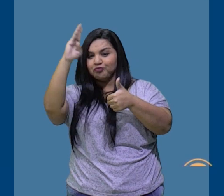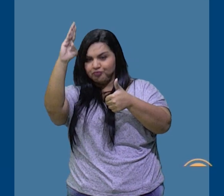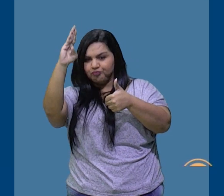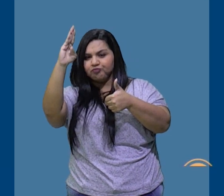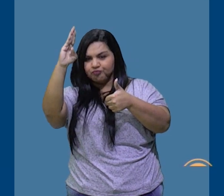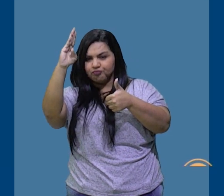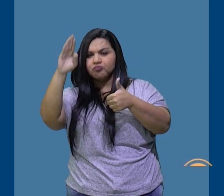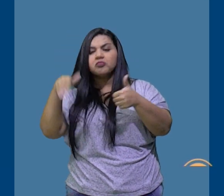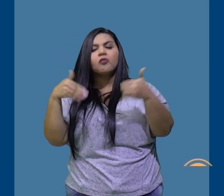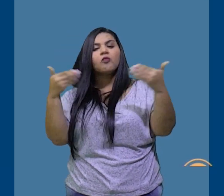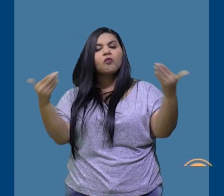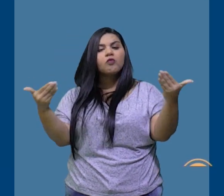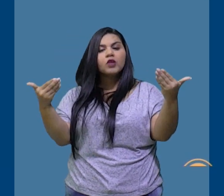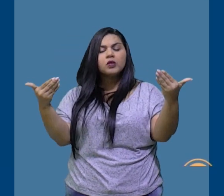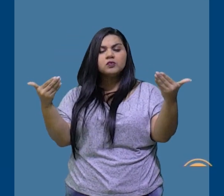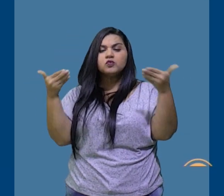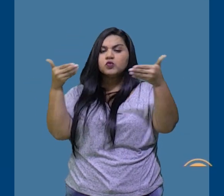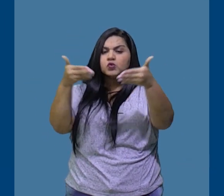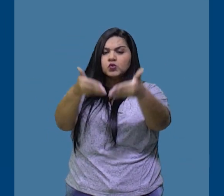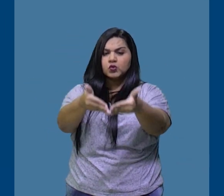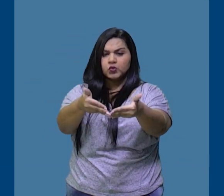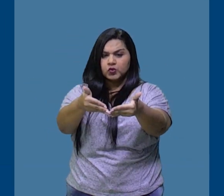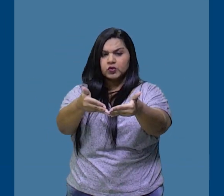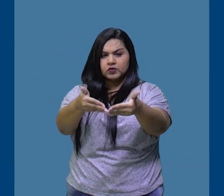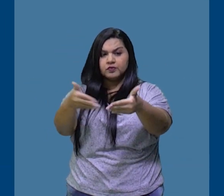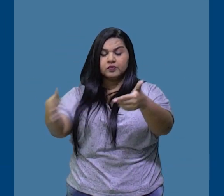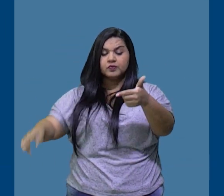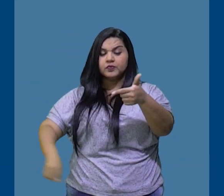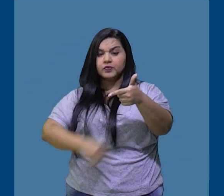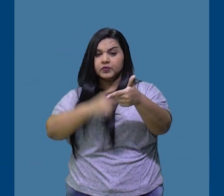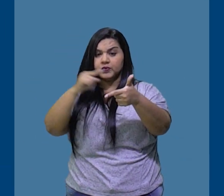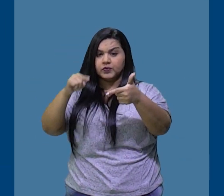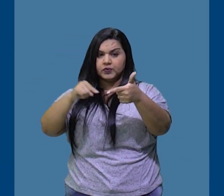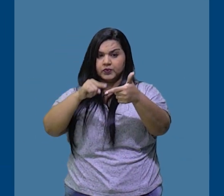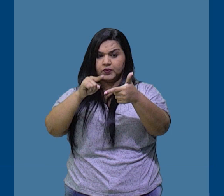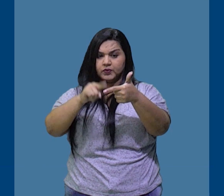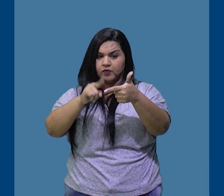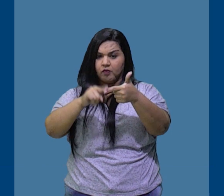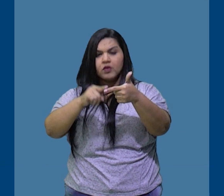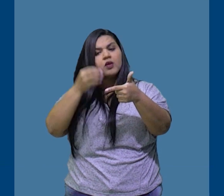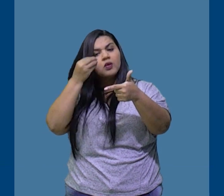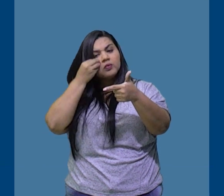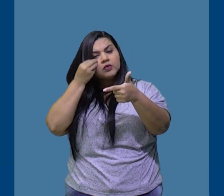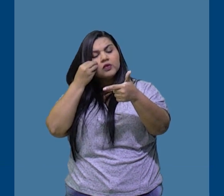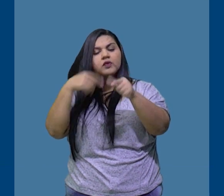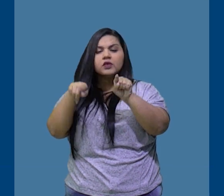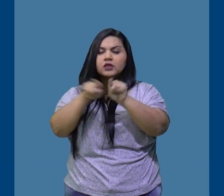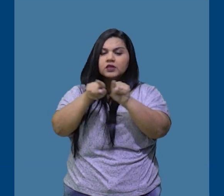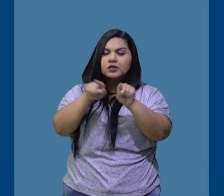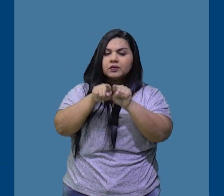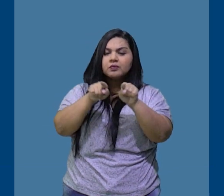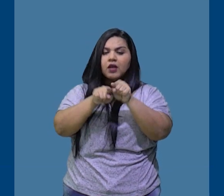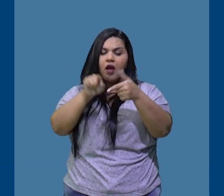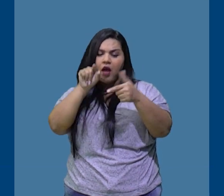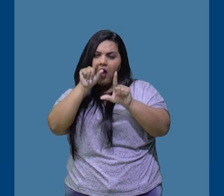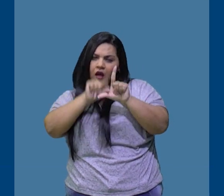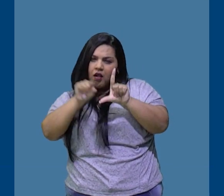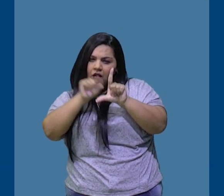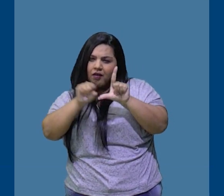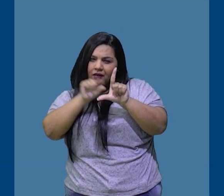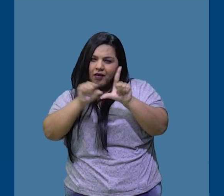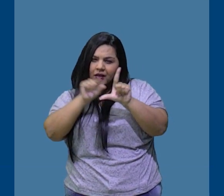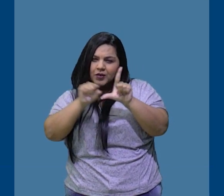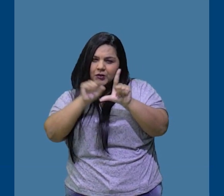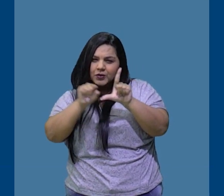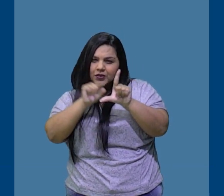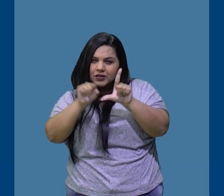ser tratado naquele mapa, né? Aí você pode observar também a legenda, né? Então, a partir da legenda,